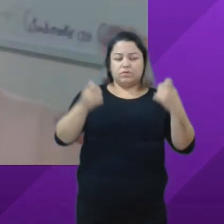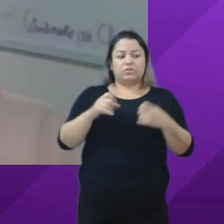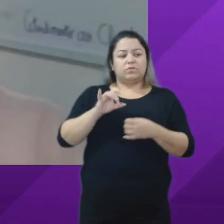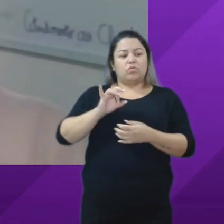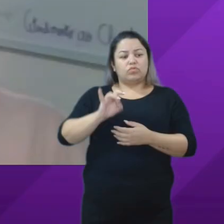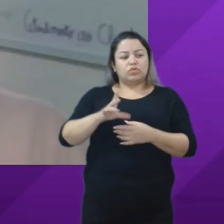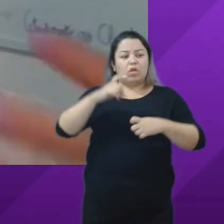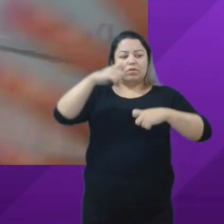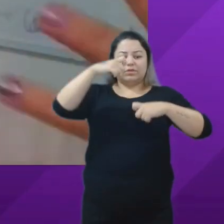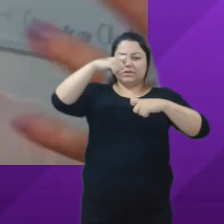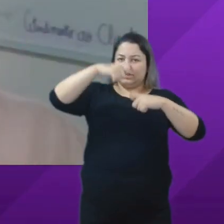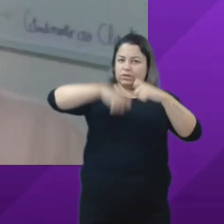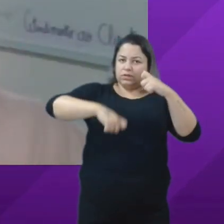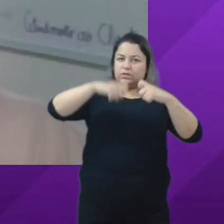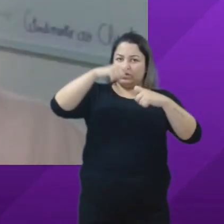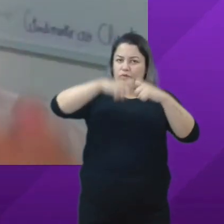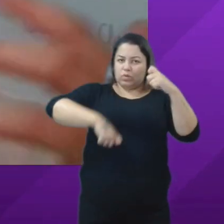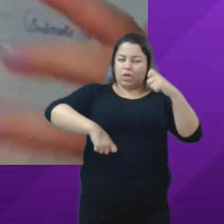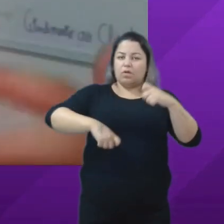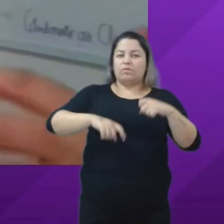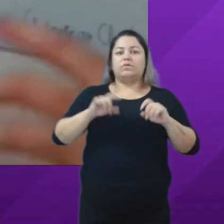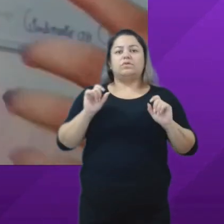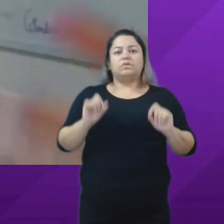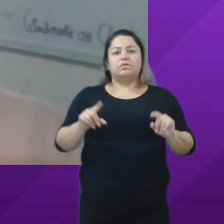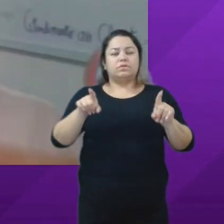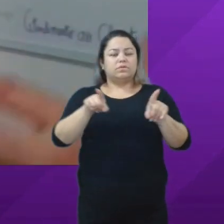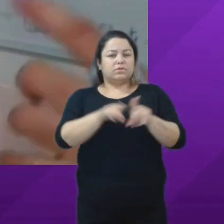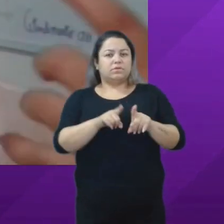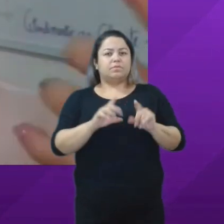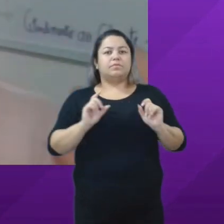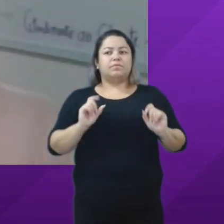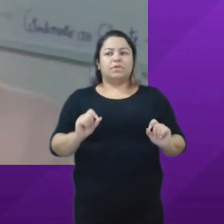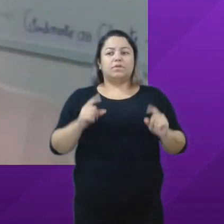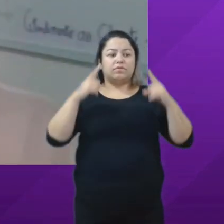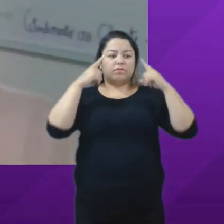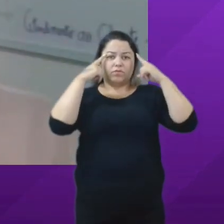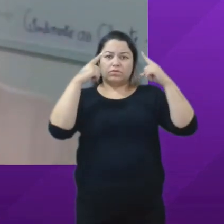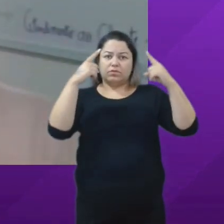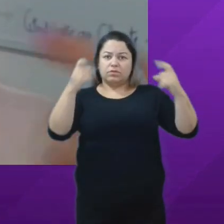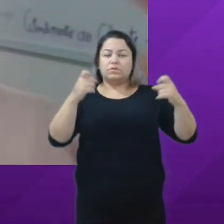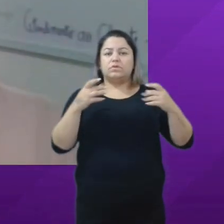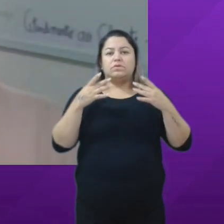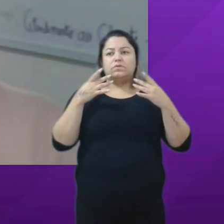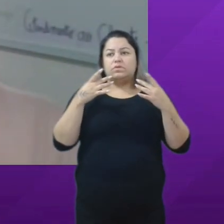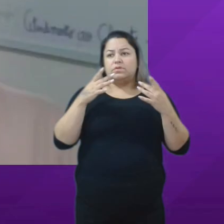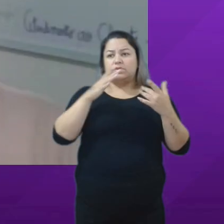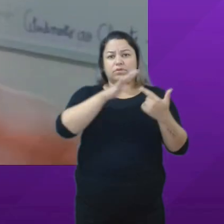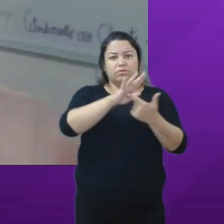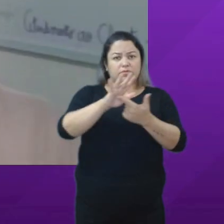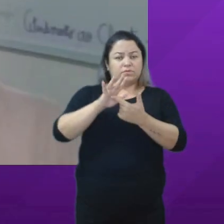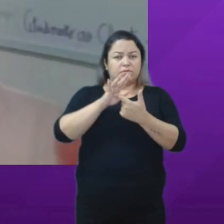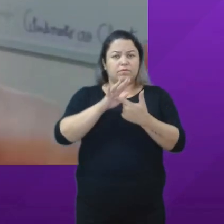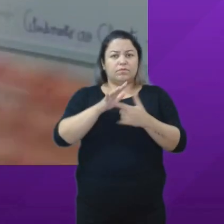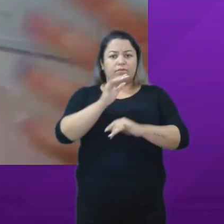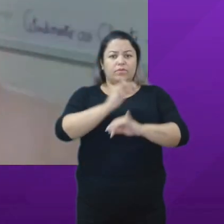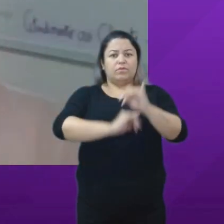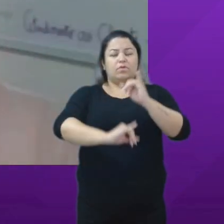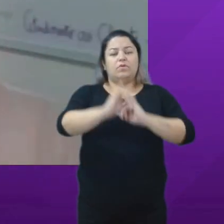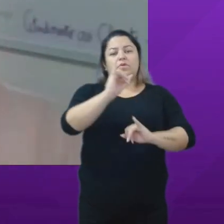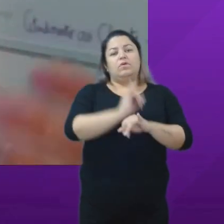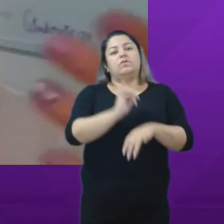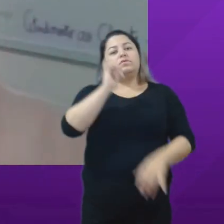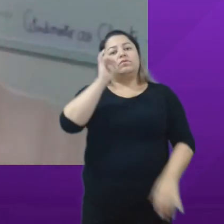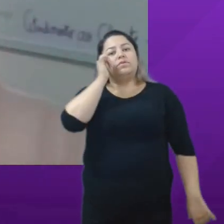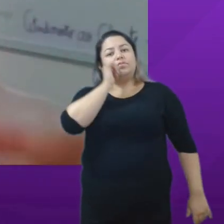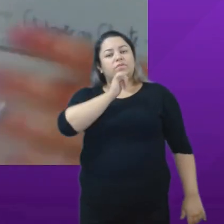sexual, que ela também foi fruto, mas também dessa violência da exposição virtual de mulheres que